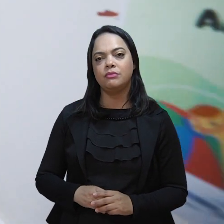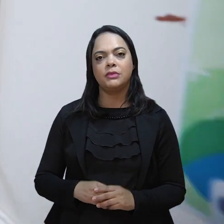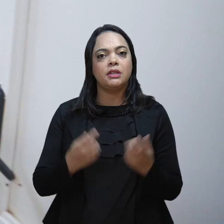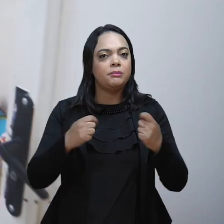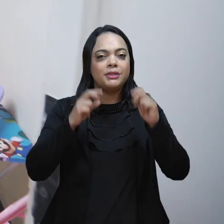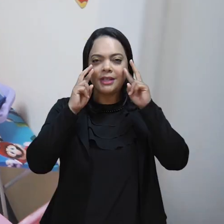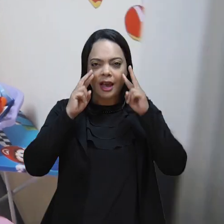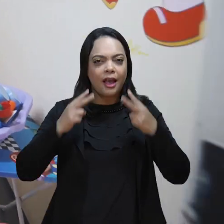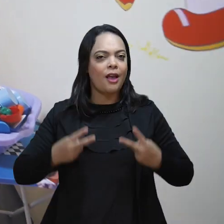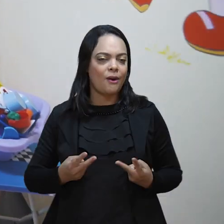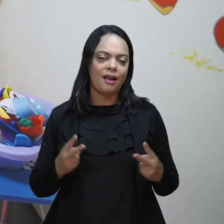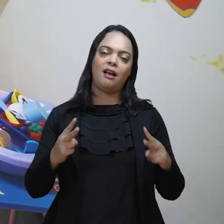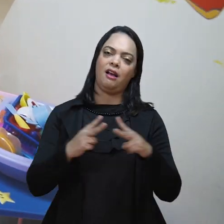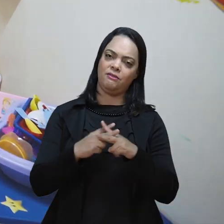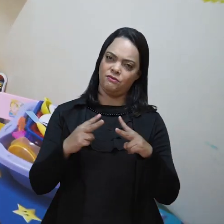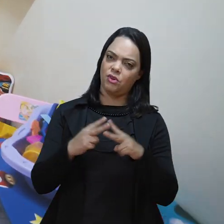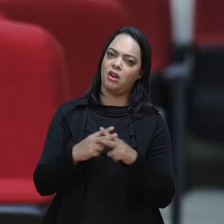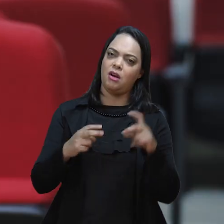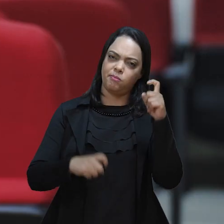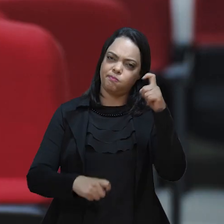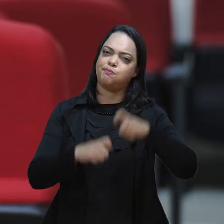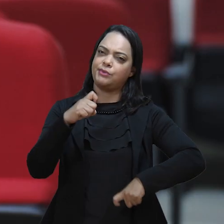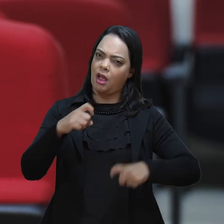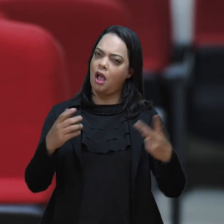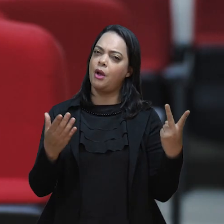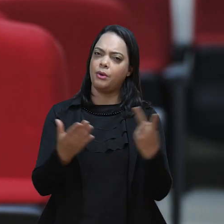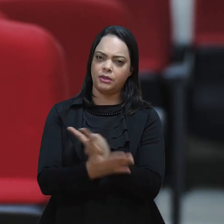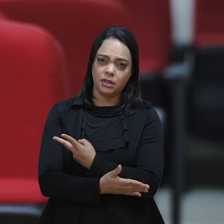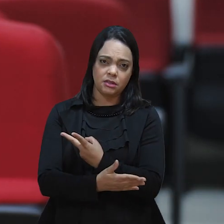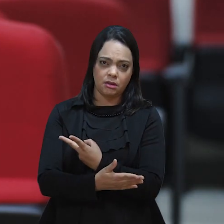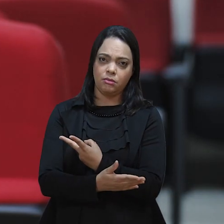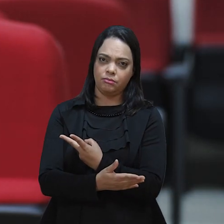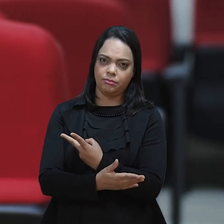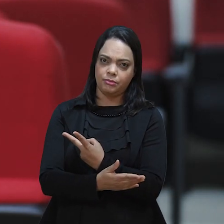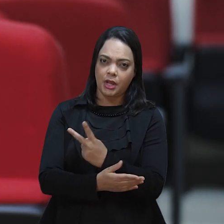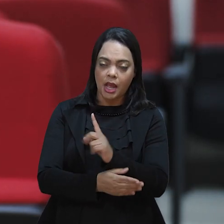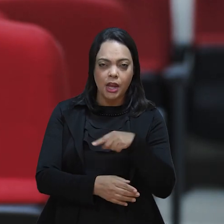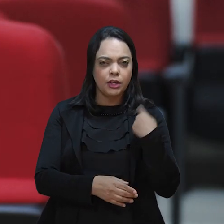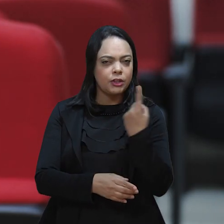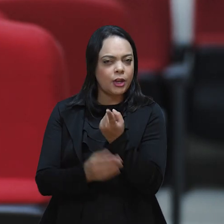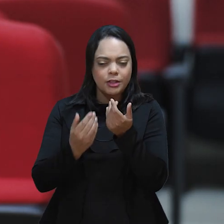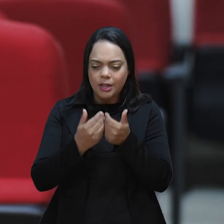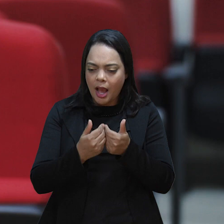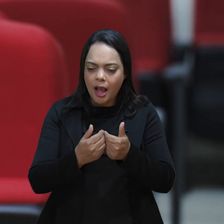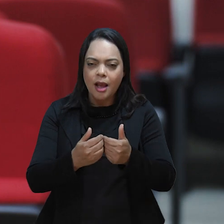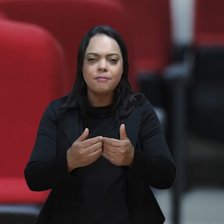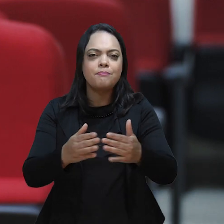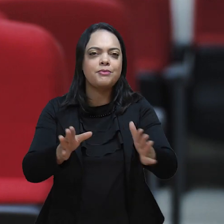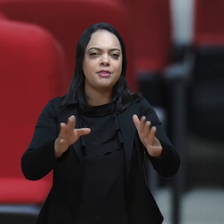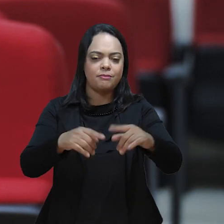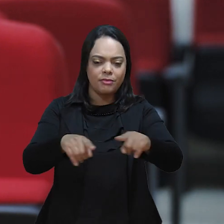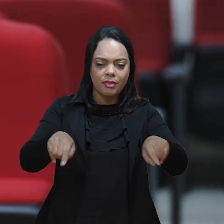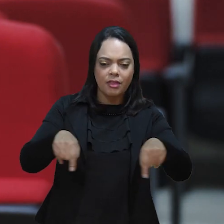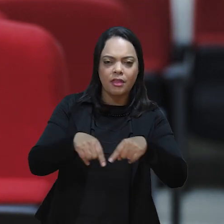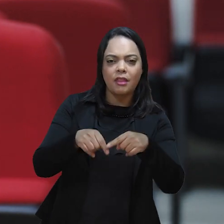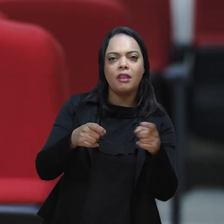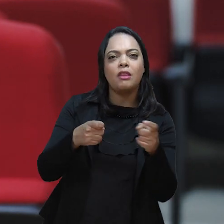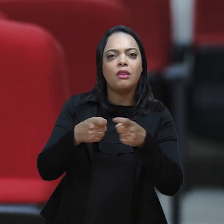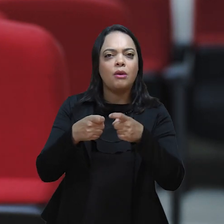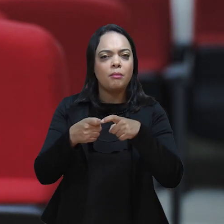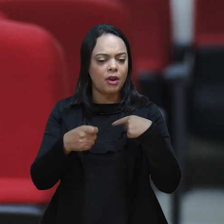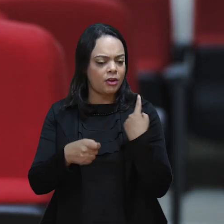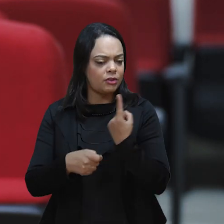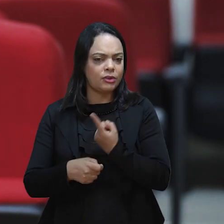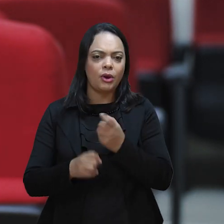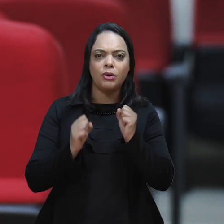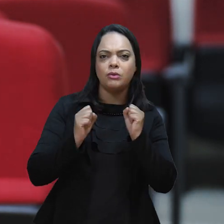Reconhecer que existe a violência é o primeiro passo, e ao abrir as portas de um ambulatório, a gente tem esse protagonismo, né,